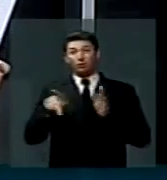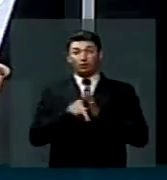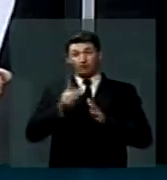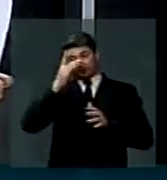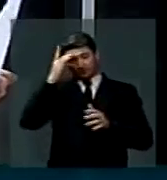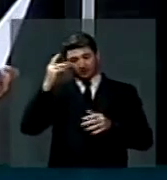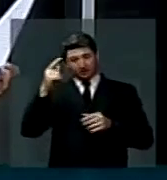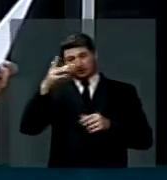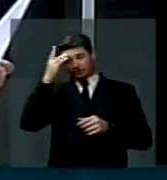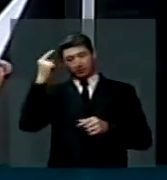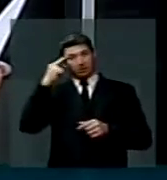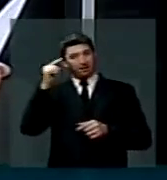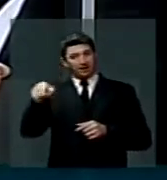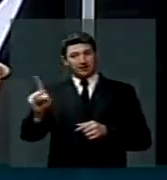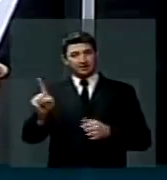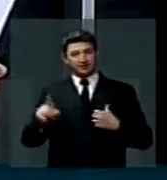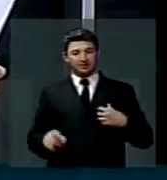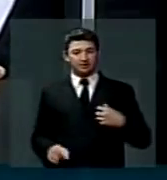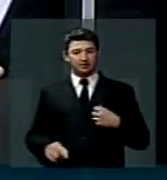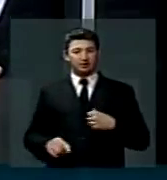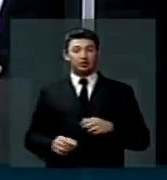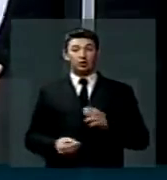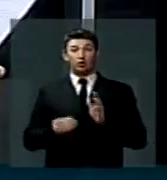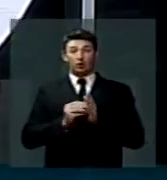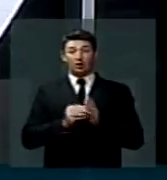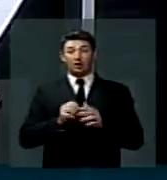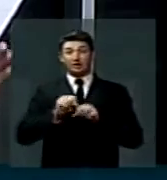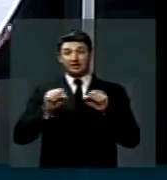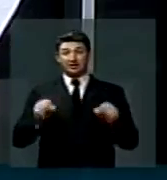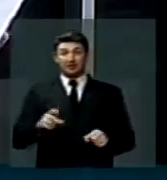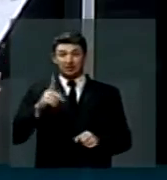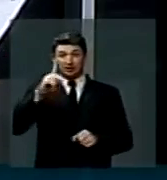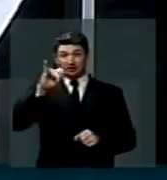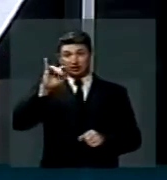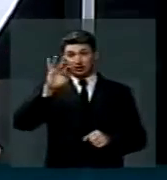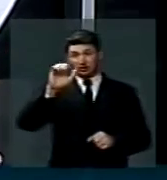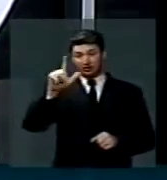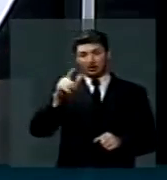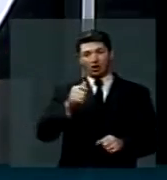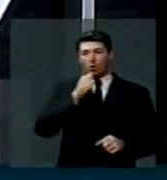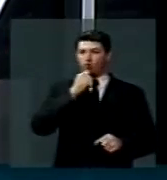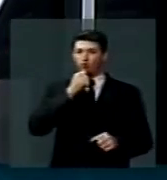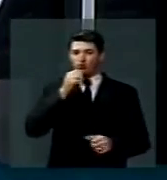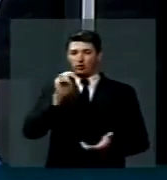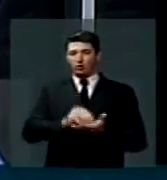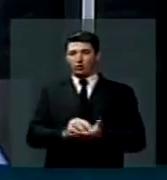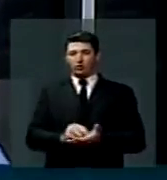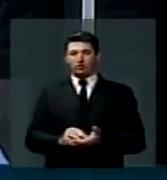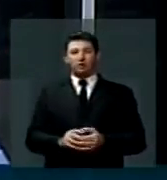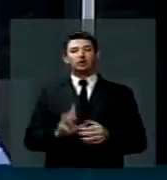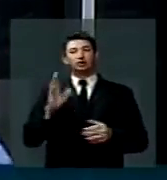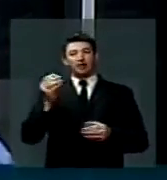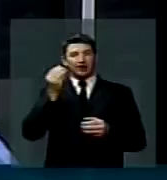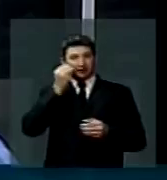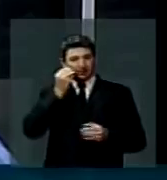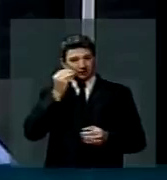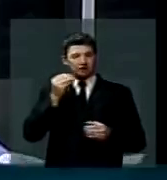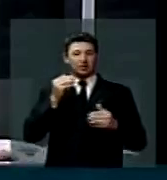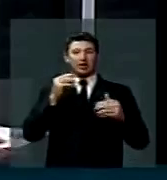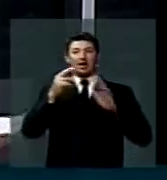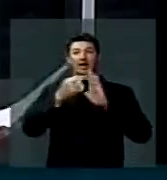ouvinte é levado em consideração. A implantação do sistema digital ainda não está consolidada. Foram feitos testes com os